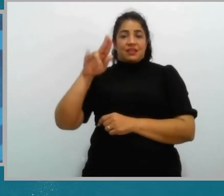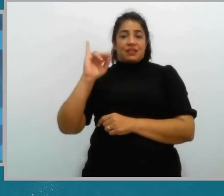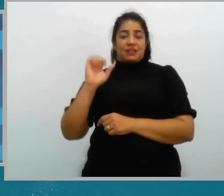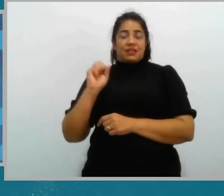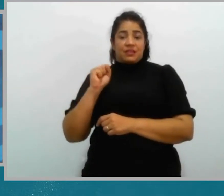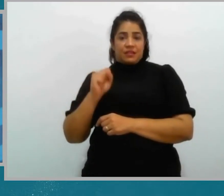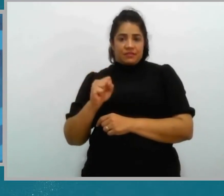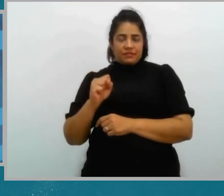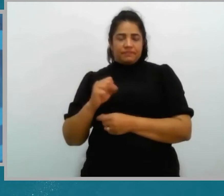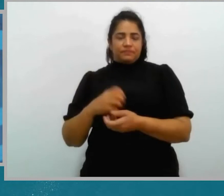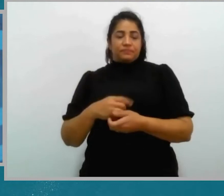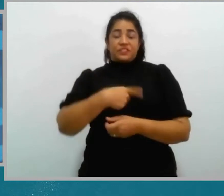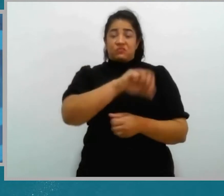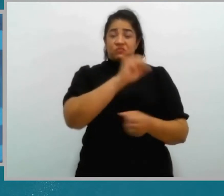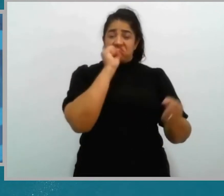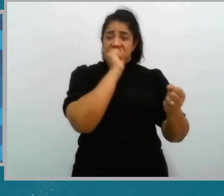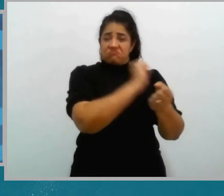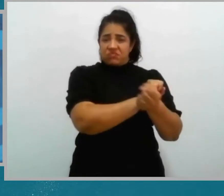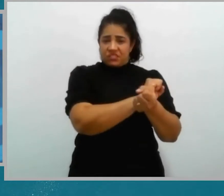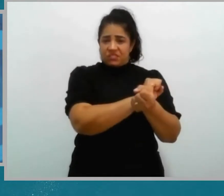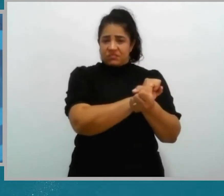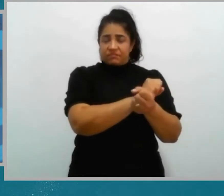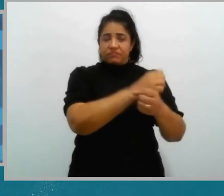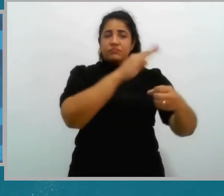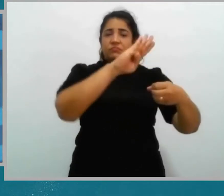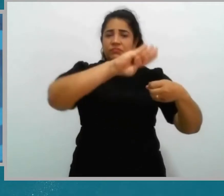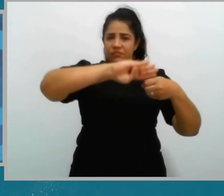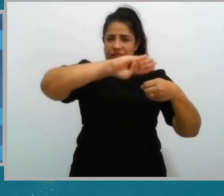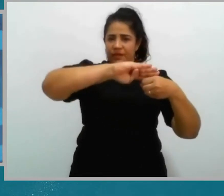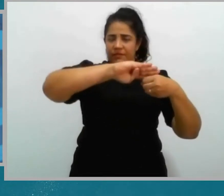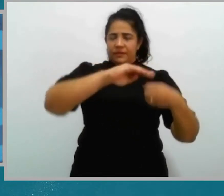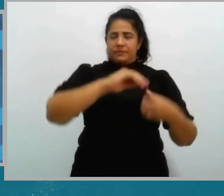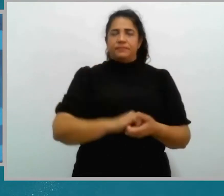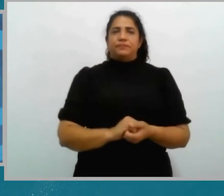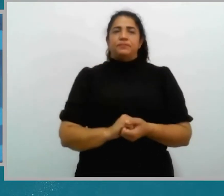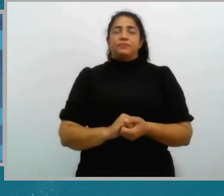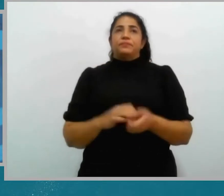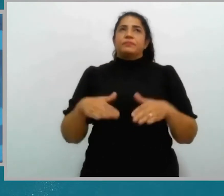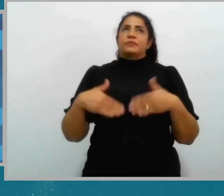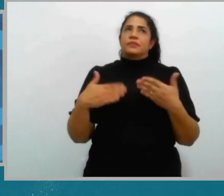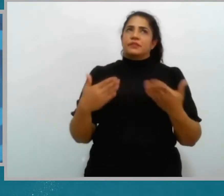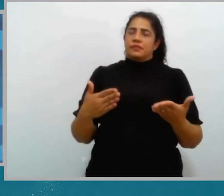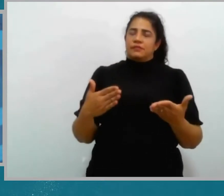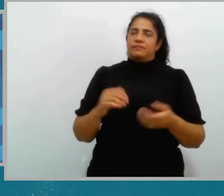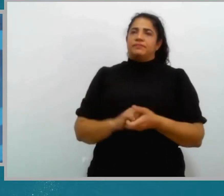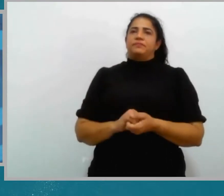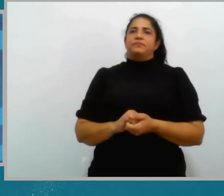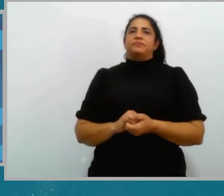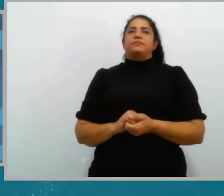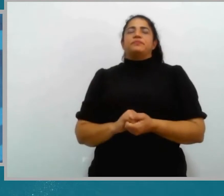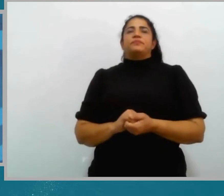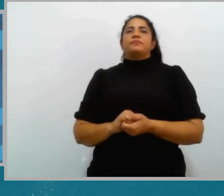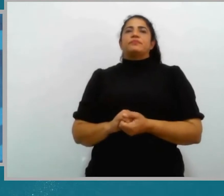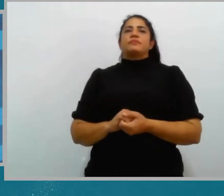1. Vocês viram lá? Então, Jeconias era o filho de Joaquim.